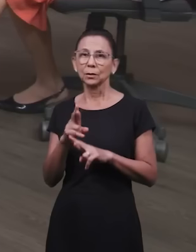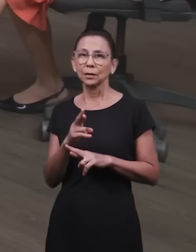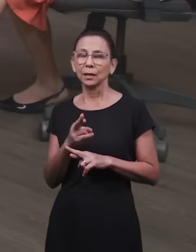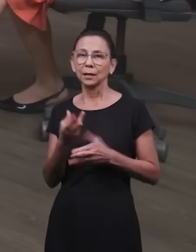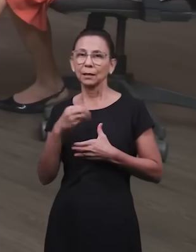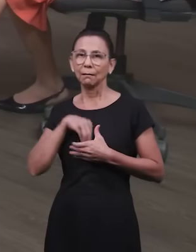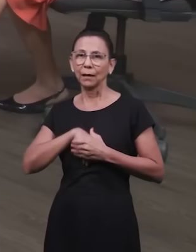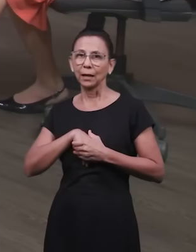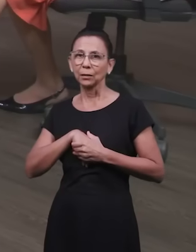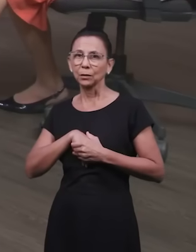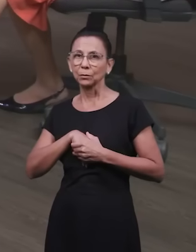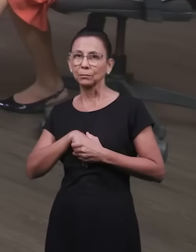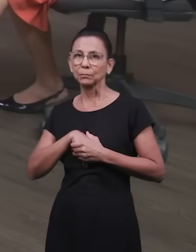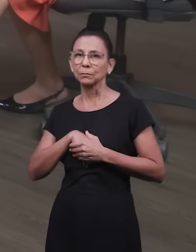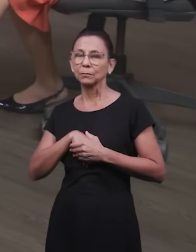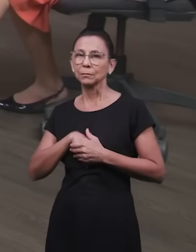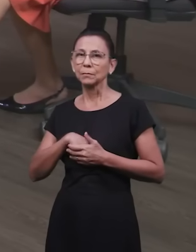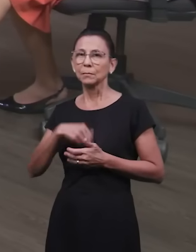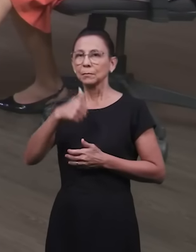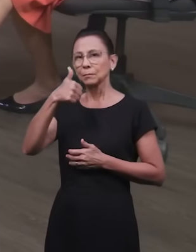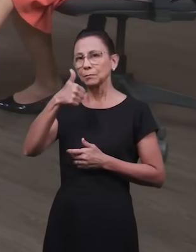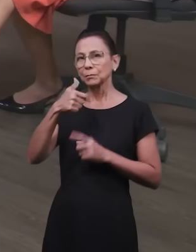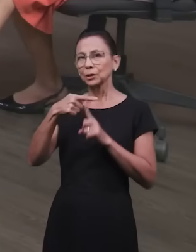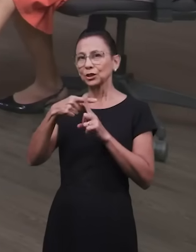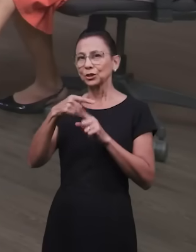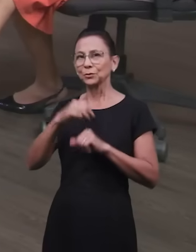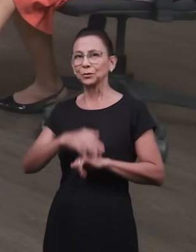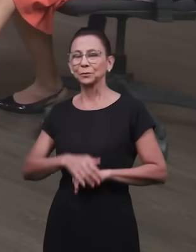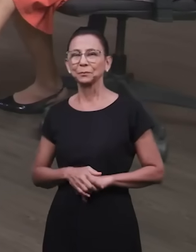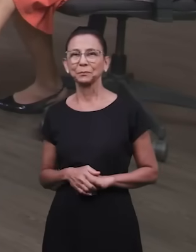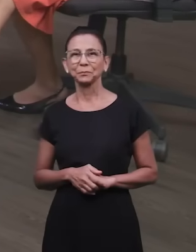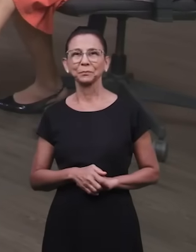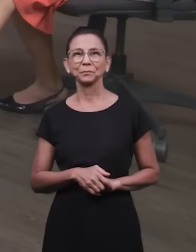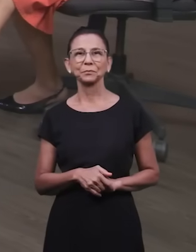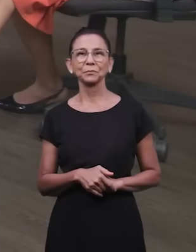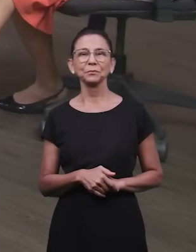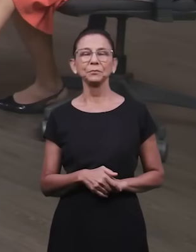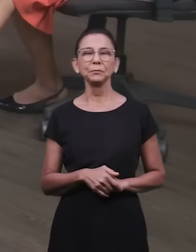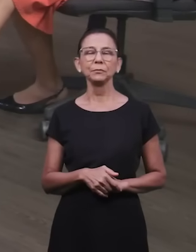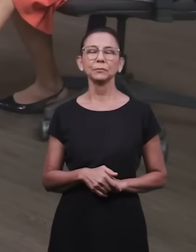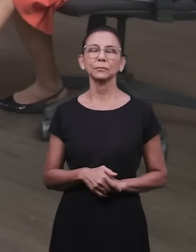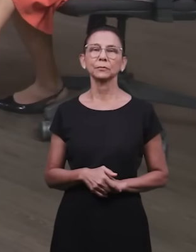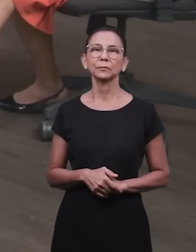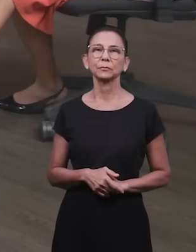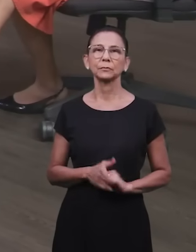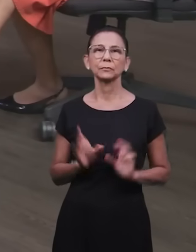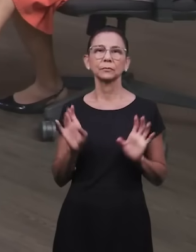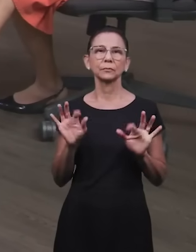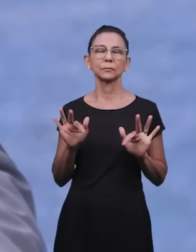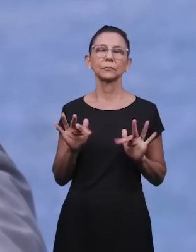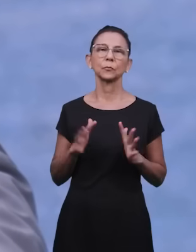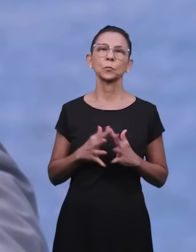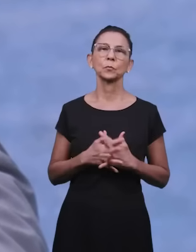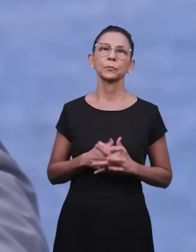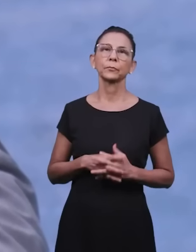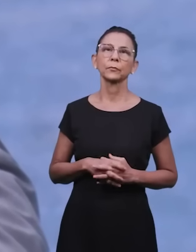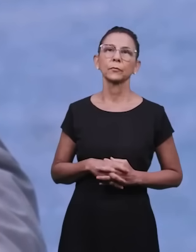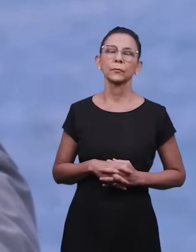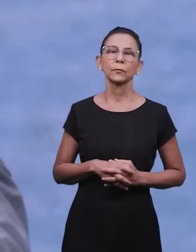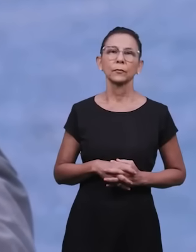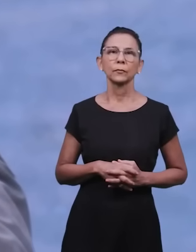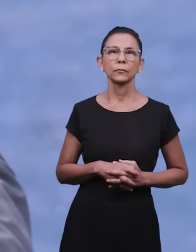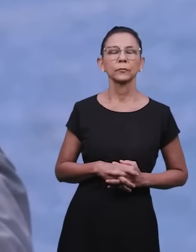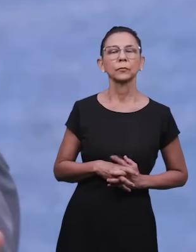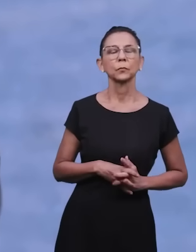Combinado? Bom, a gente está caminhando para esse final E nós temos